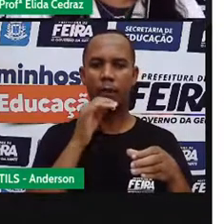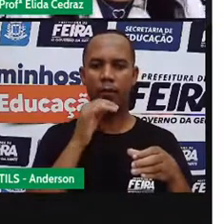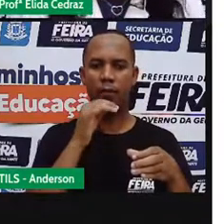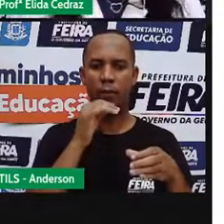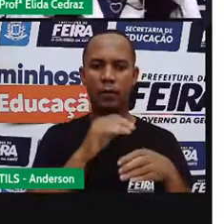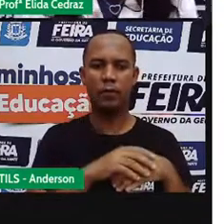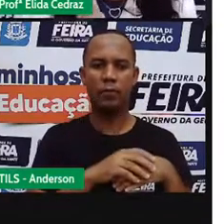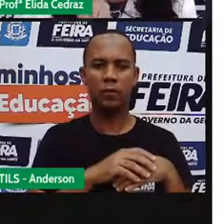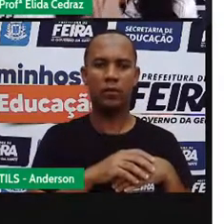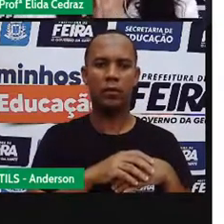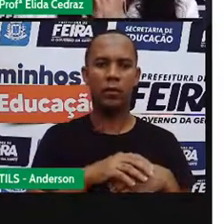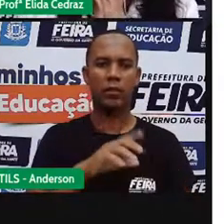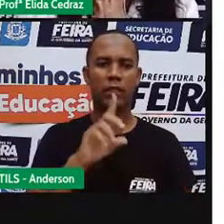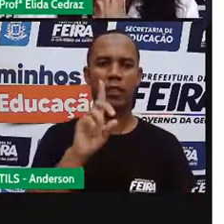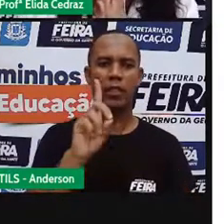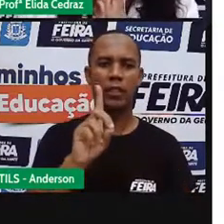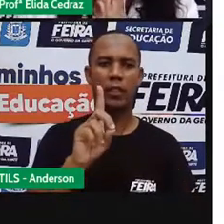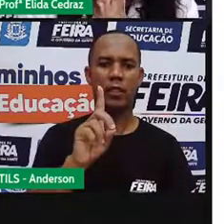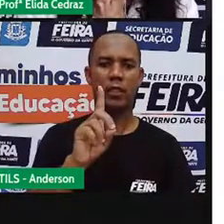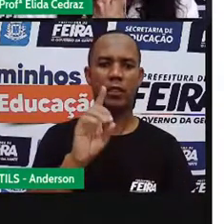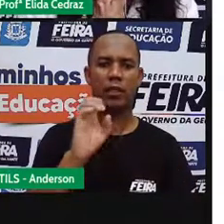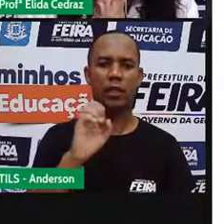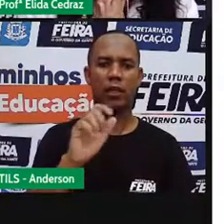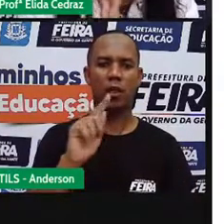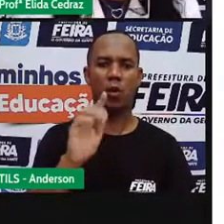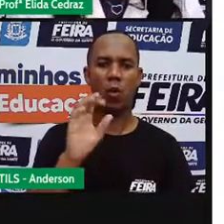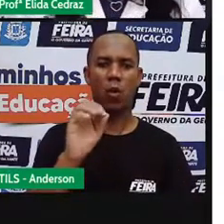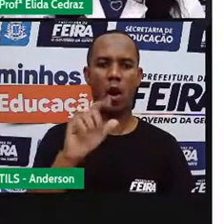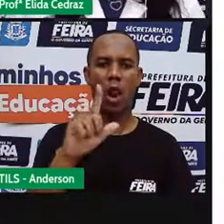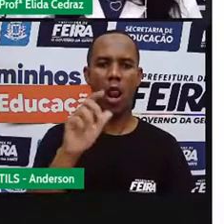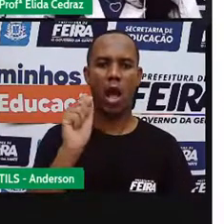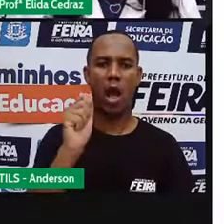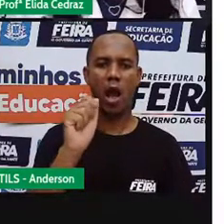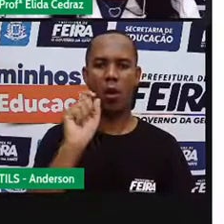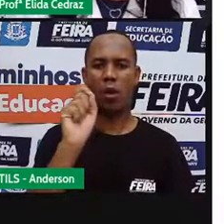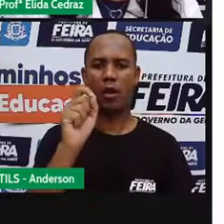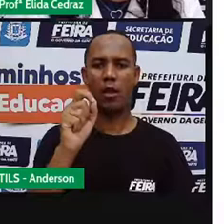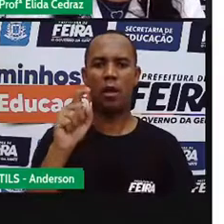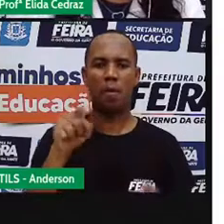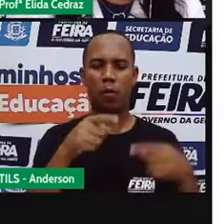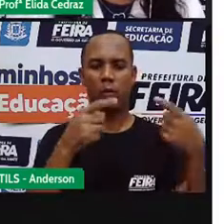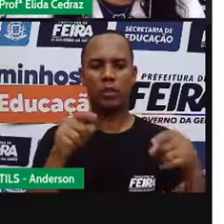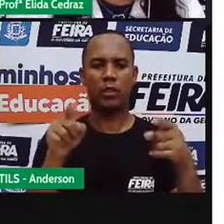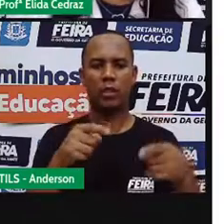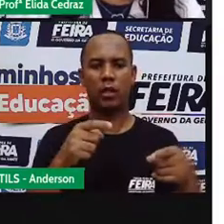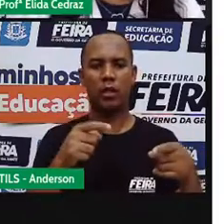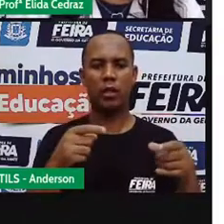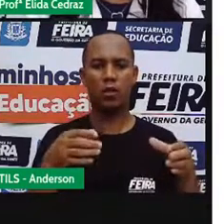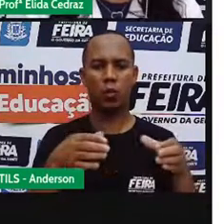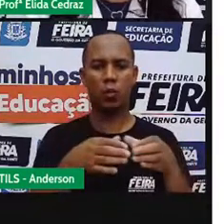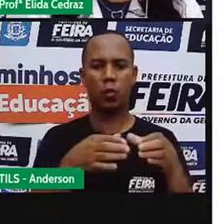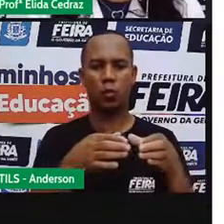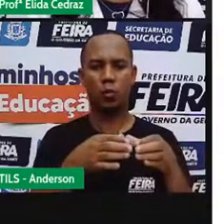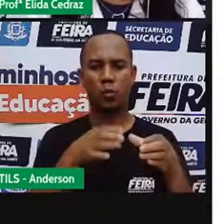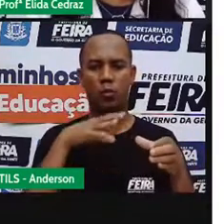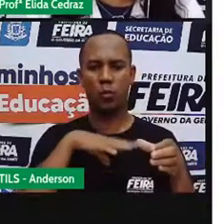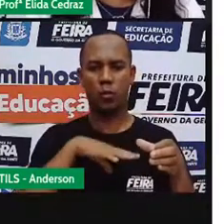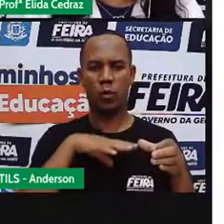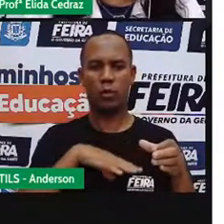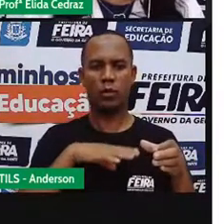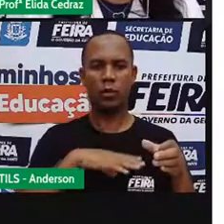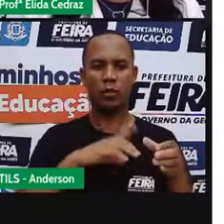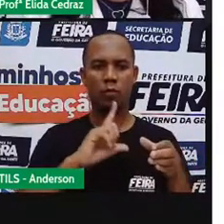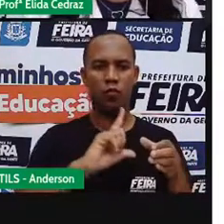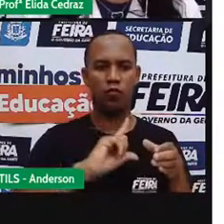degolar. Quando aconteceu isso, os portugueses, as tropas portuguesas,